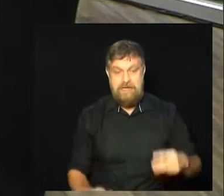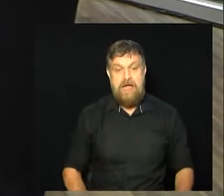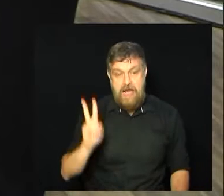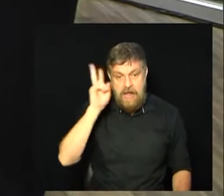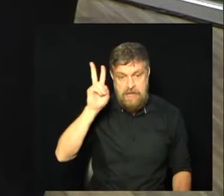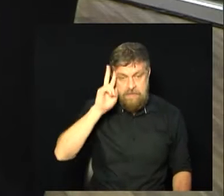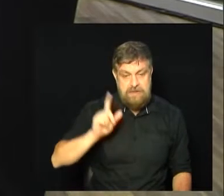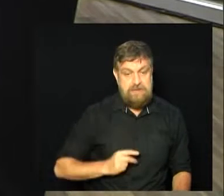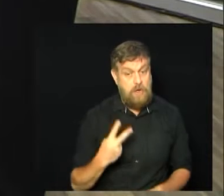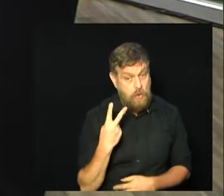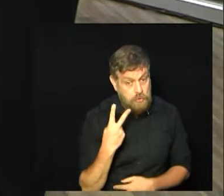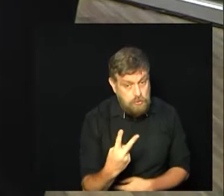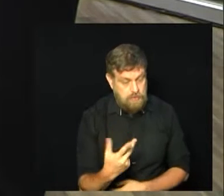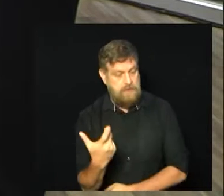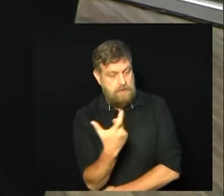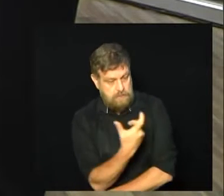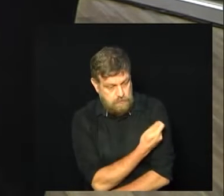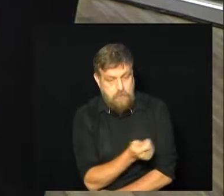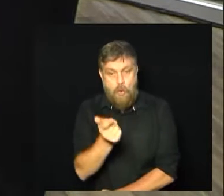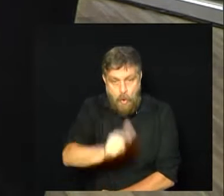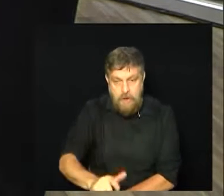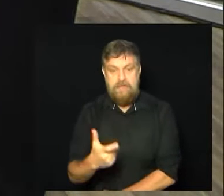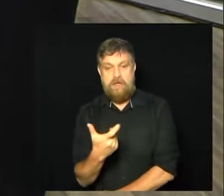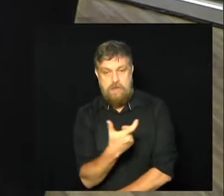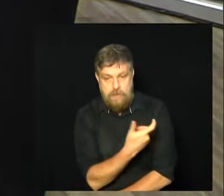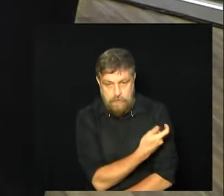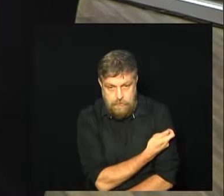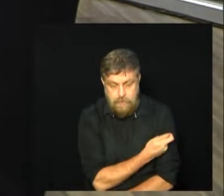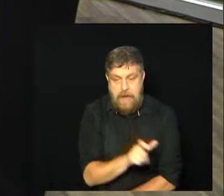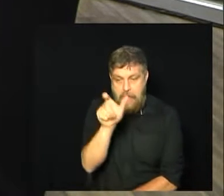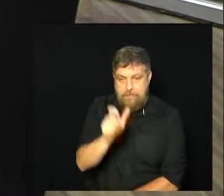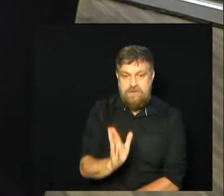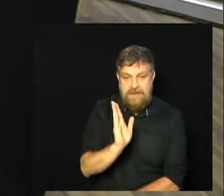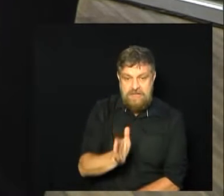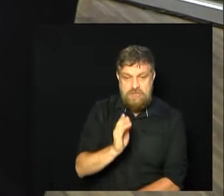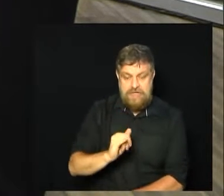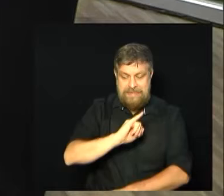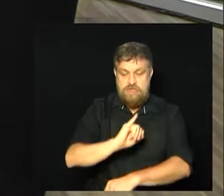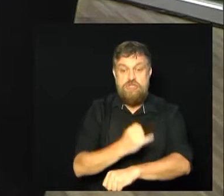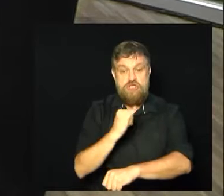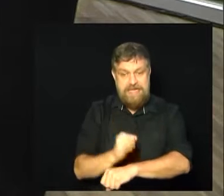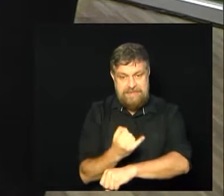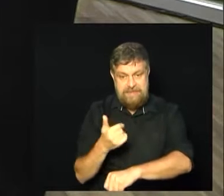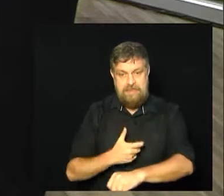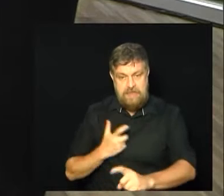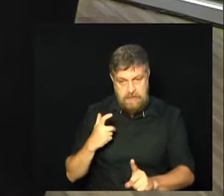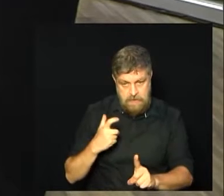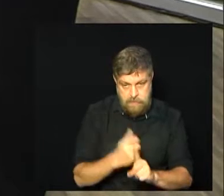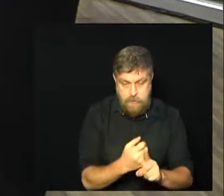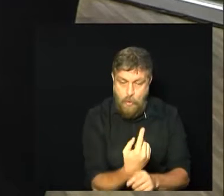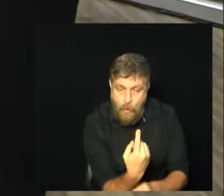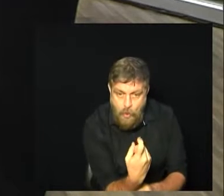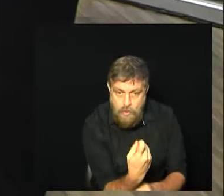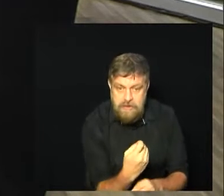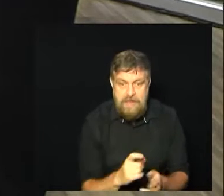são 2 doses que você precisa tomar dessas. Quem recebeu o imunizante da Janssen é a dose única.